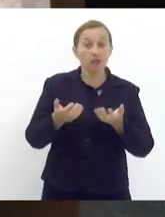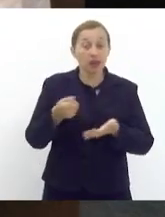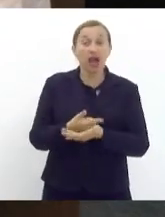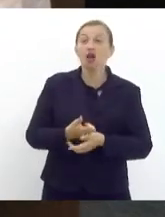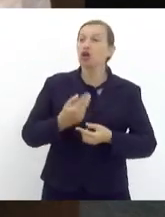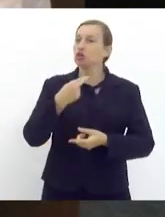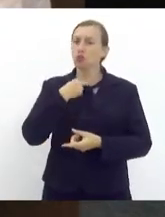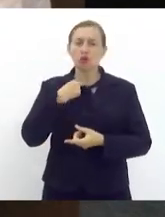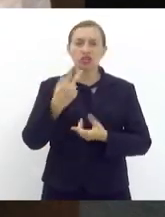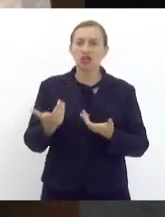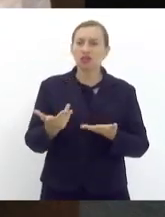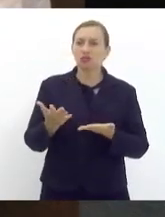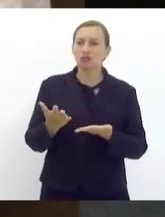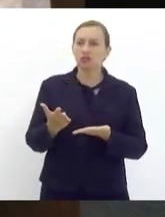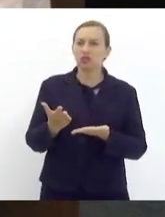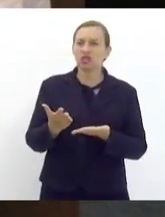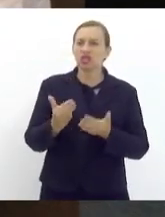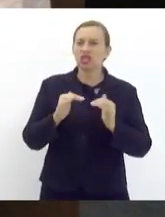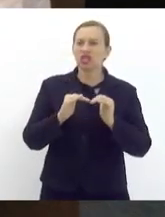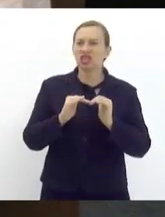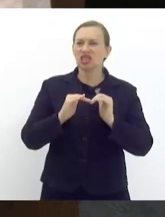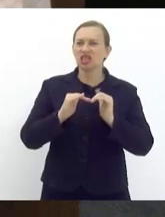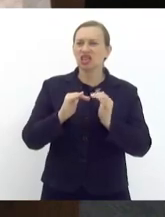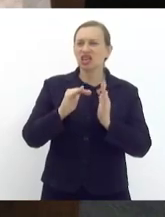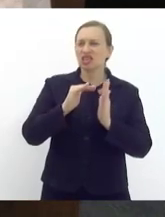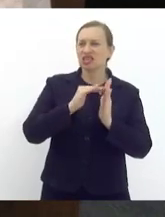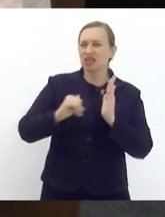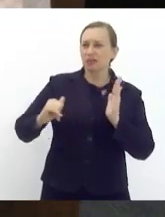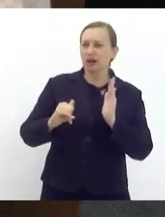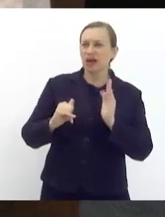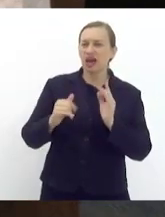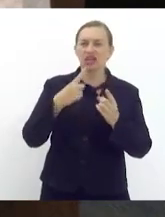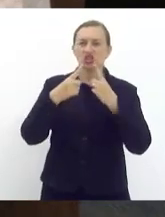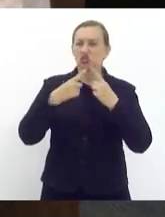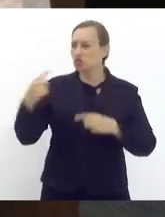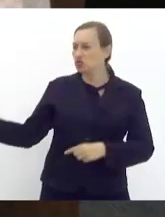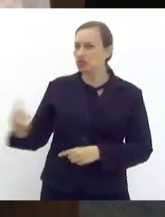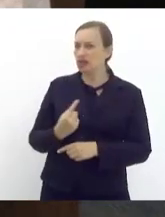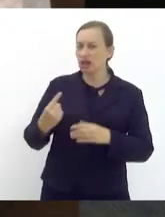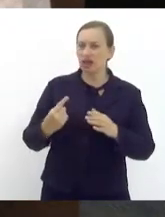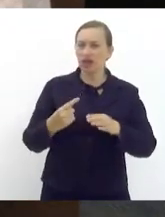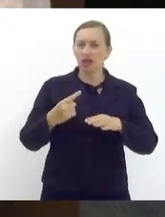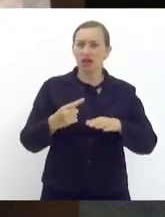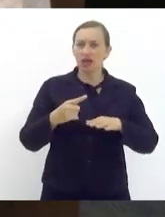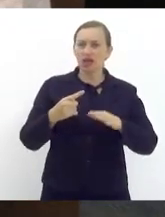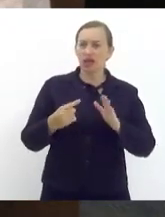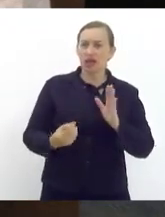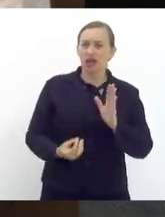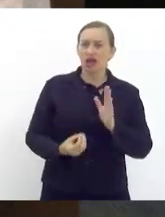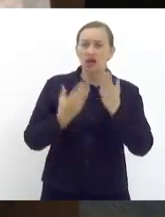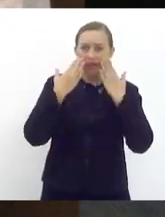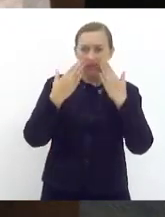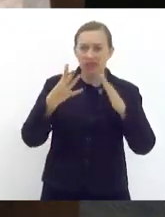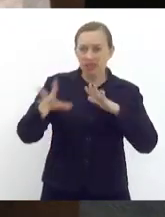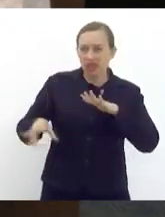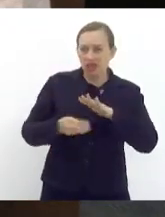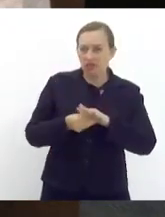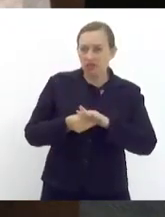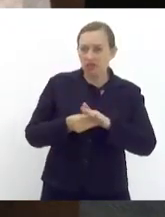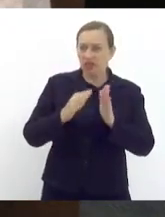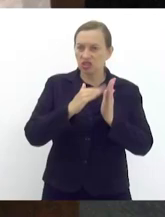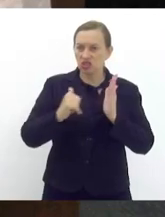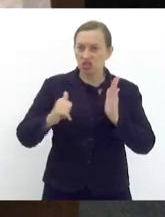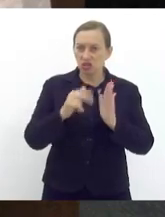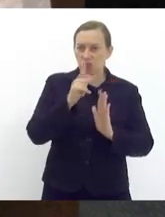nós não podemos admitir esse discurso escroto de vir para cá apresentar emenda para tirar projeto de pauta. Isso é um discurso